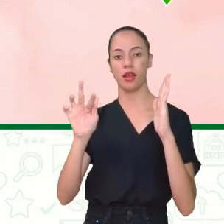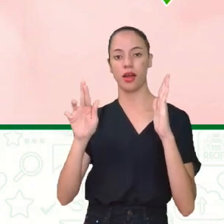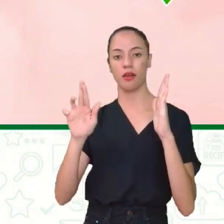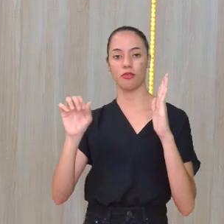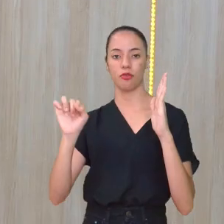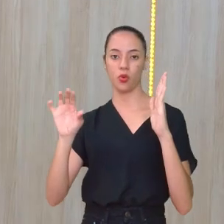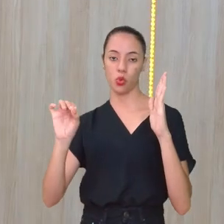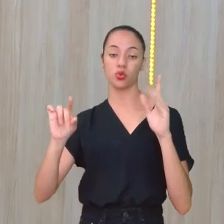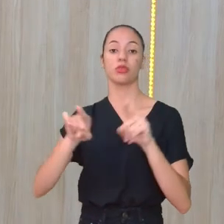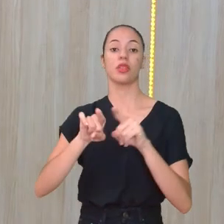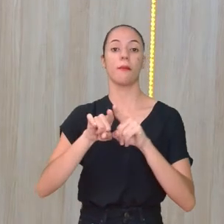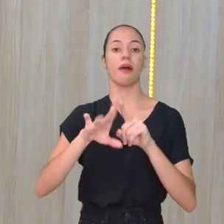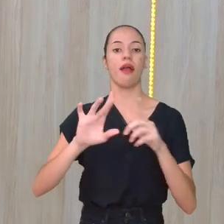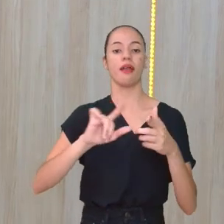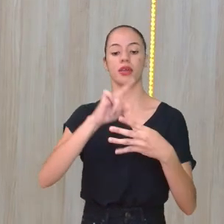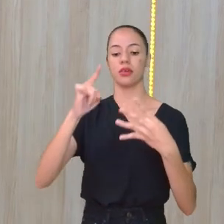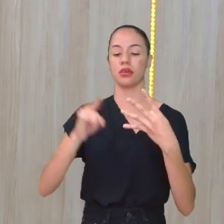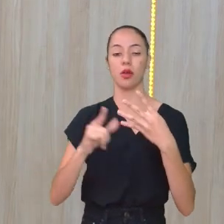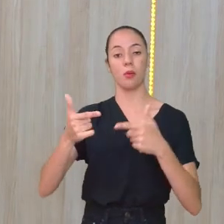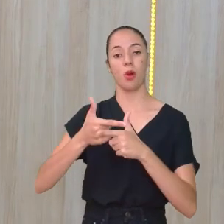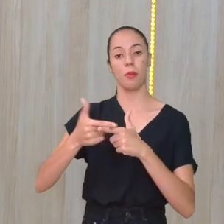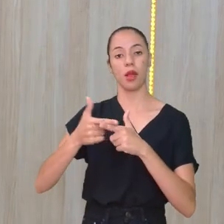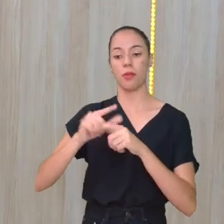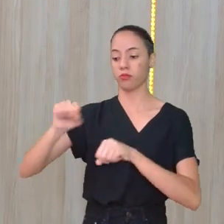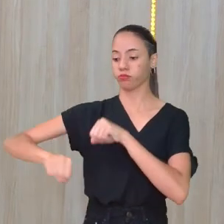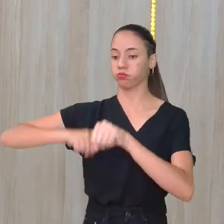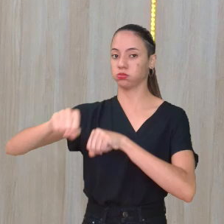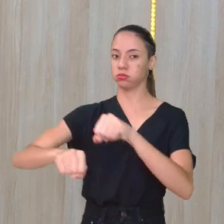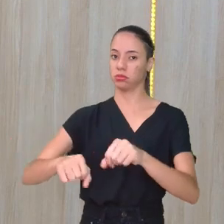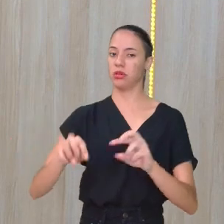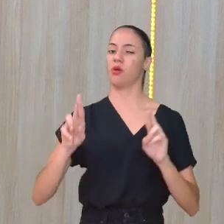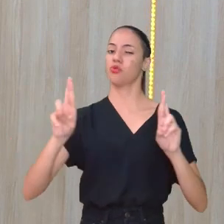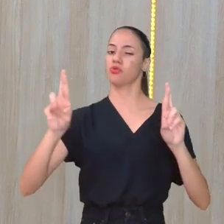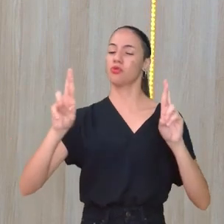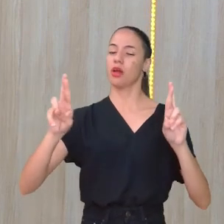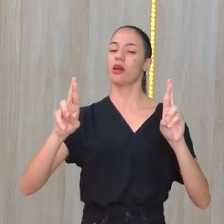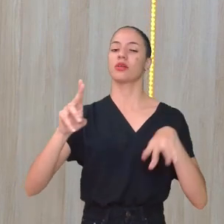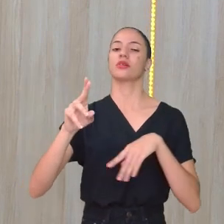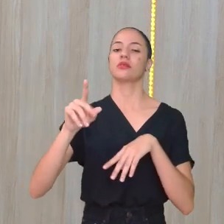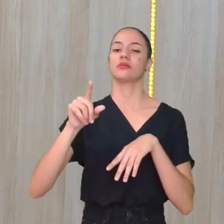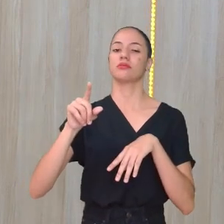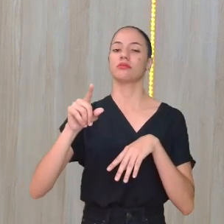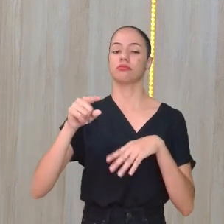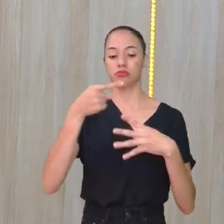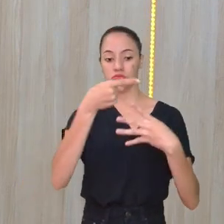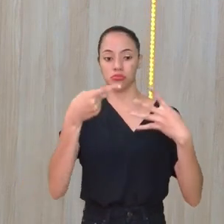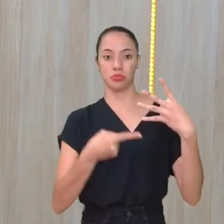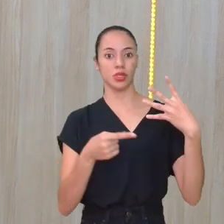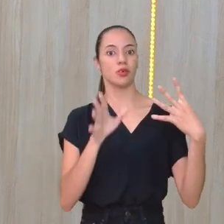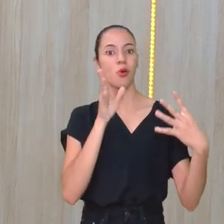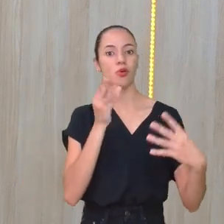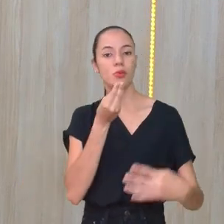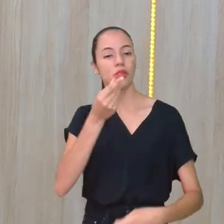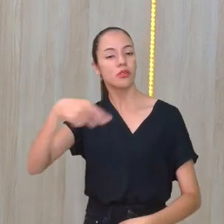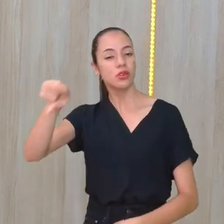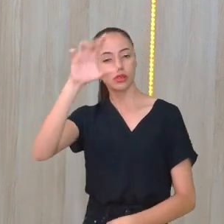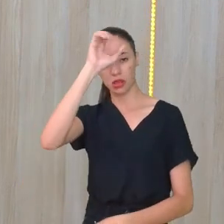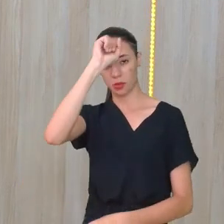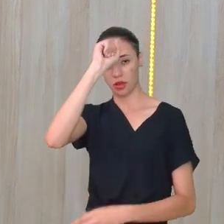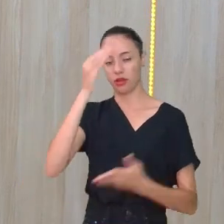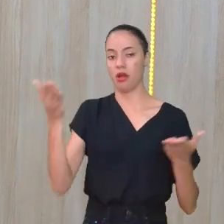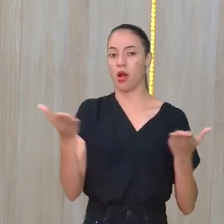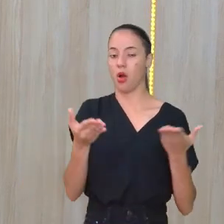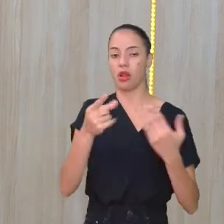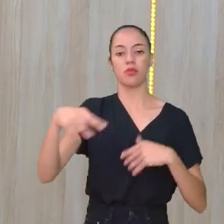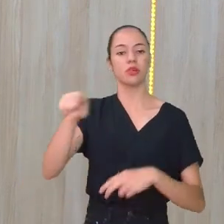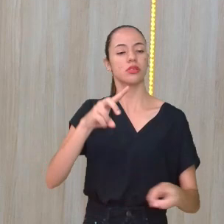né, ciclístico. Tá certo? Então, espero que com esse conhecimento adquirido, você tenha condições